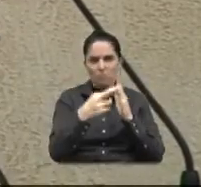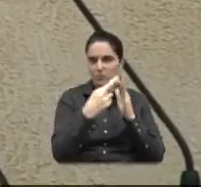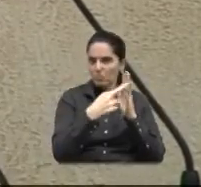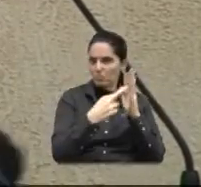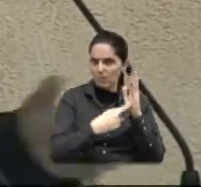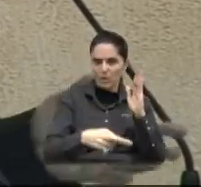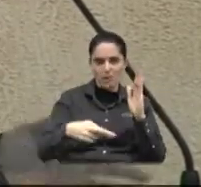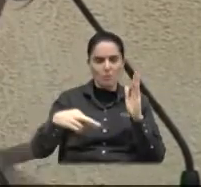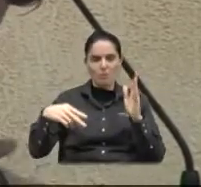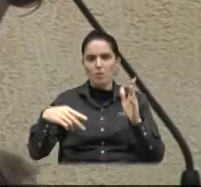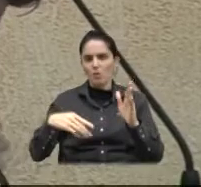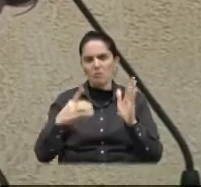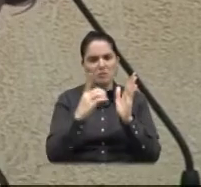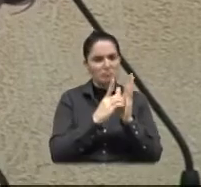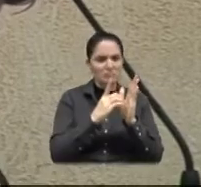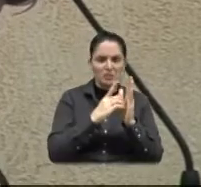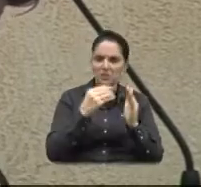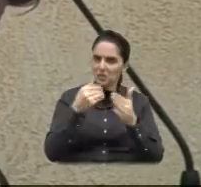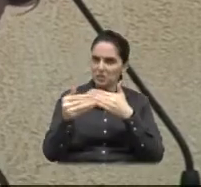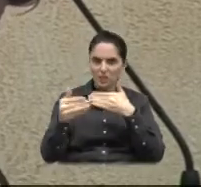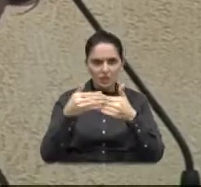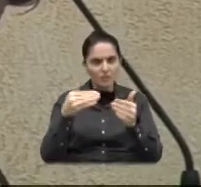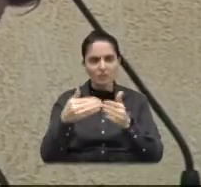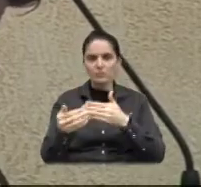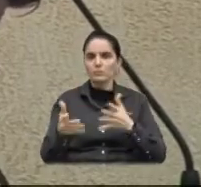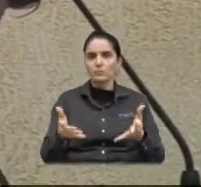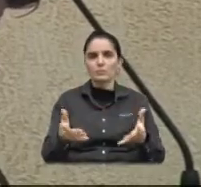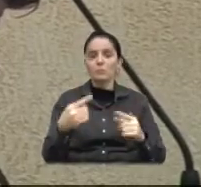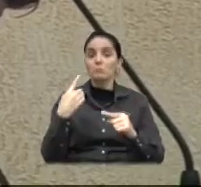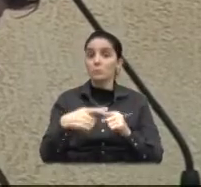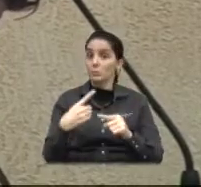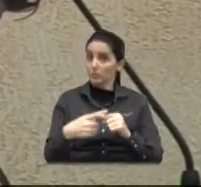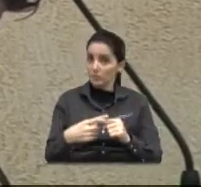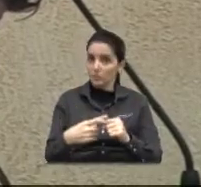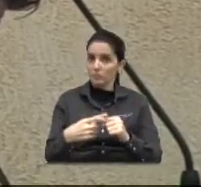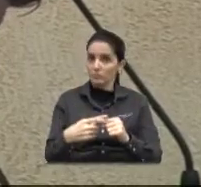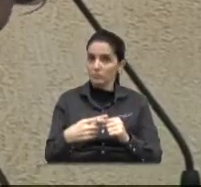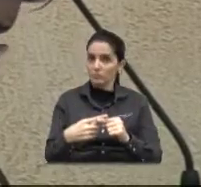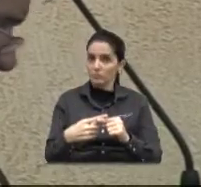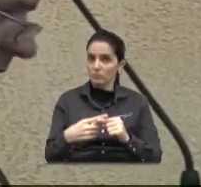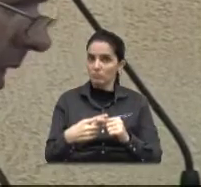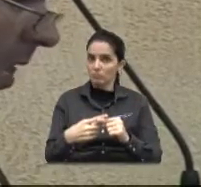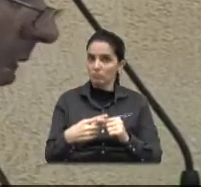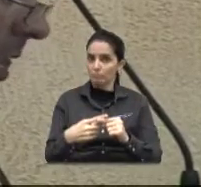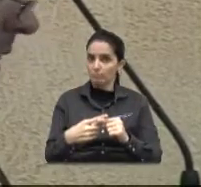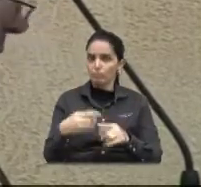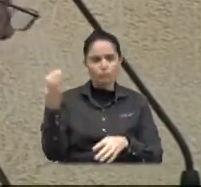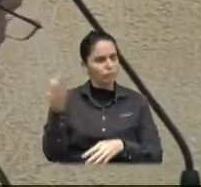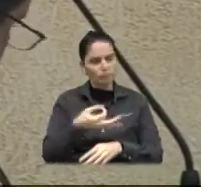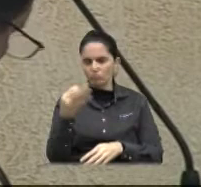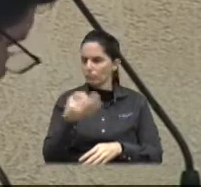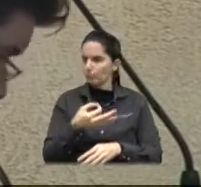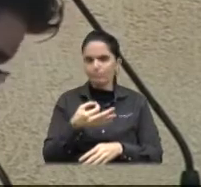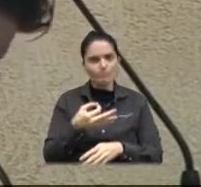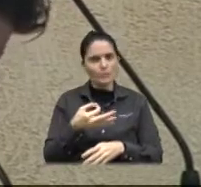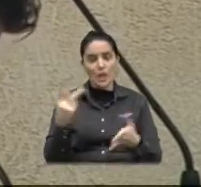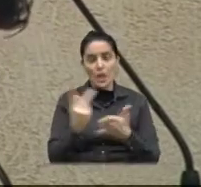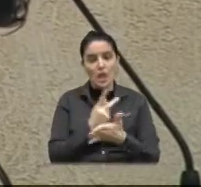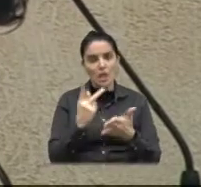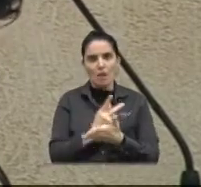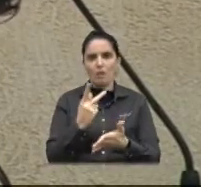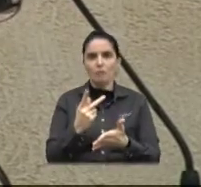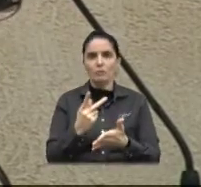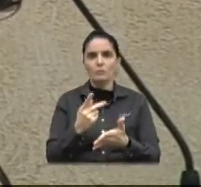ou esse decreto que saiu porque não está certo eu não quero que o meu filho